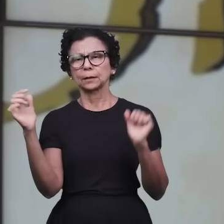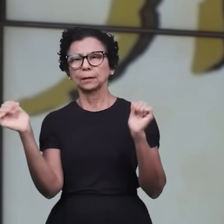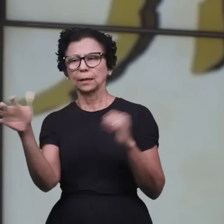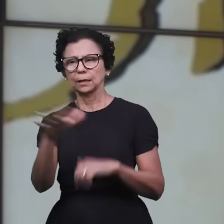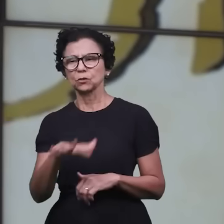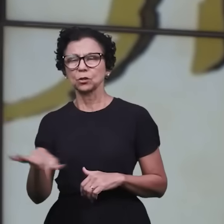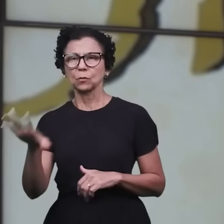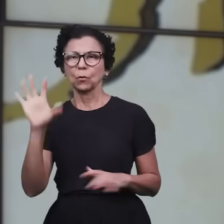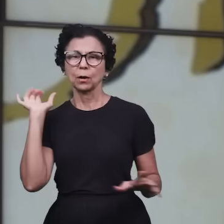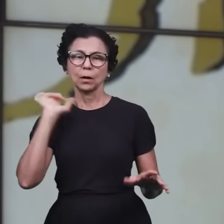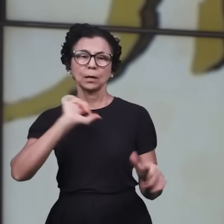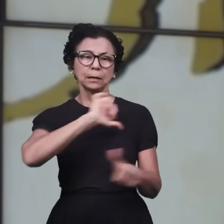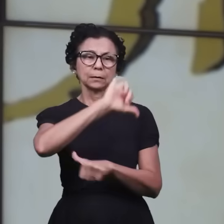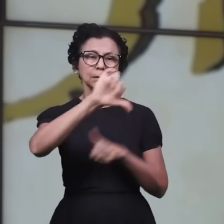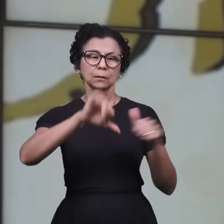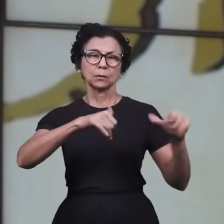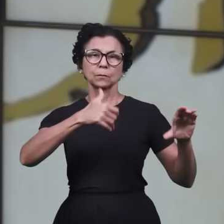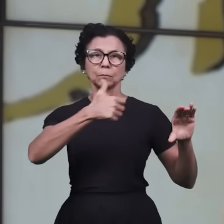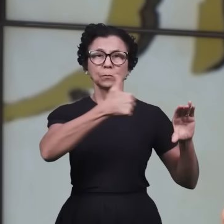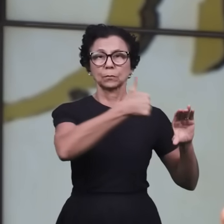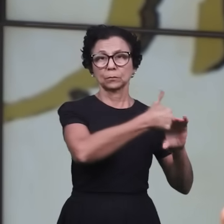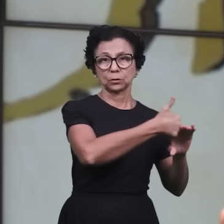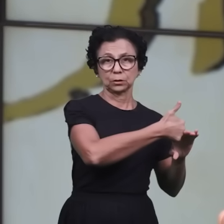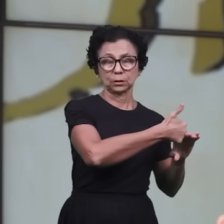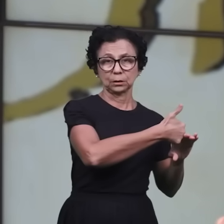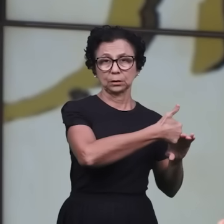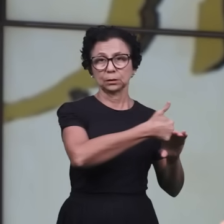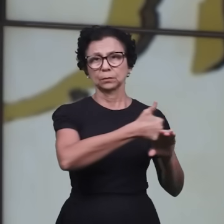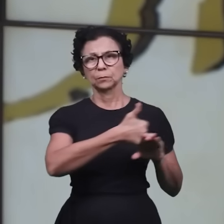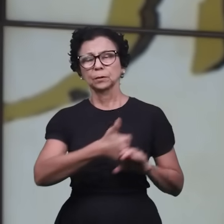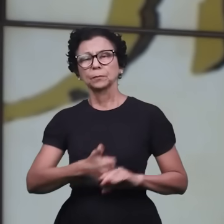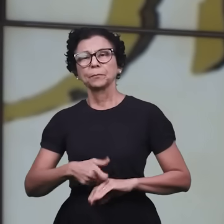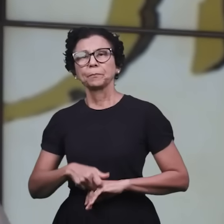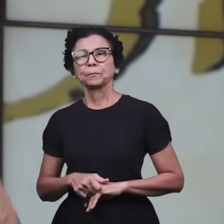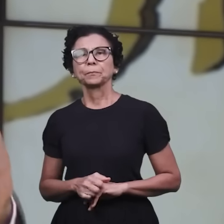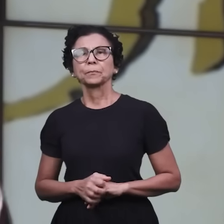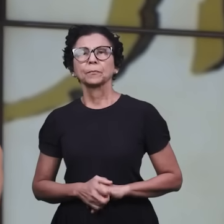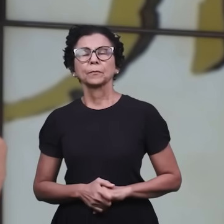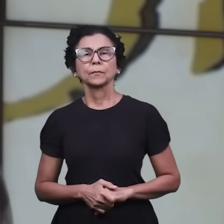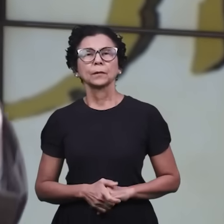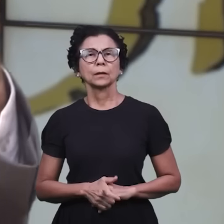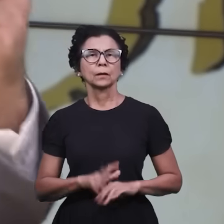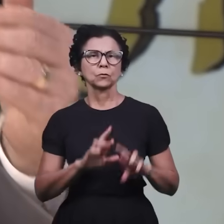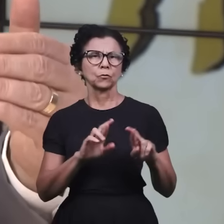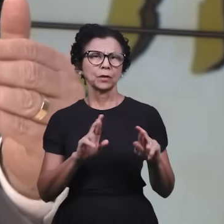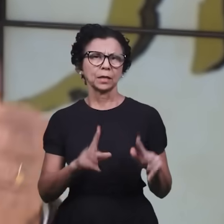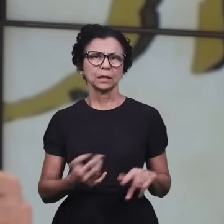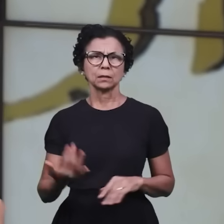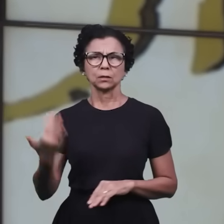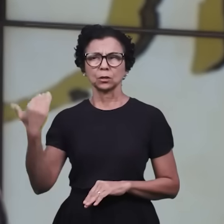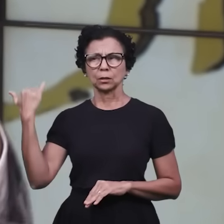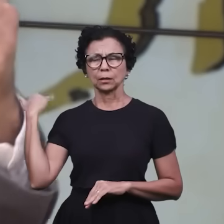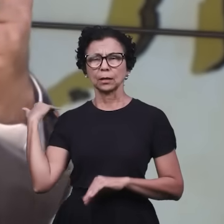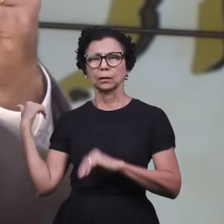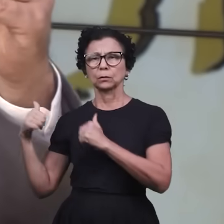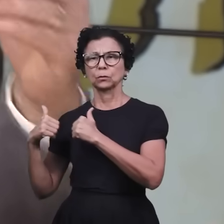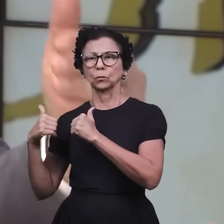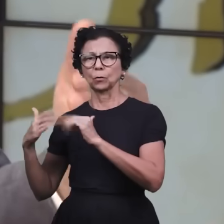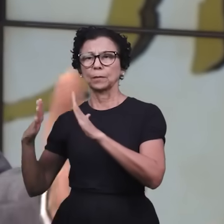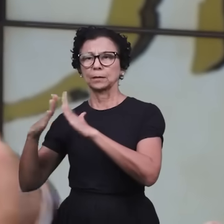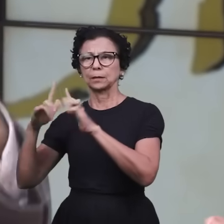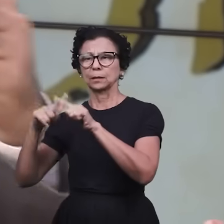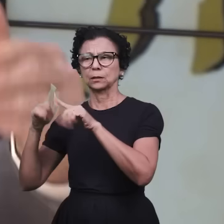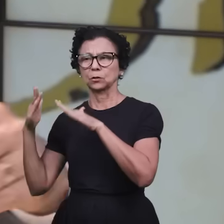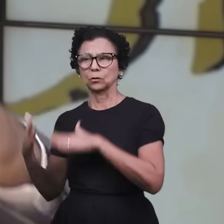o cristianismo. De uma forma, não da forma que foi no início, quando a igreja saiu para evangelizar e ser meios